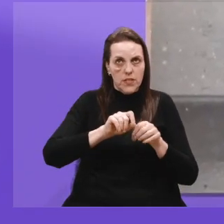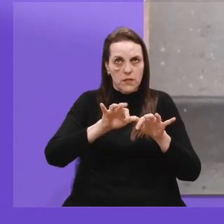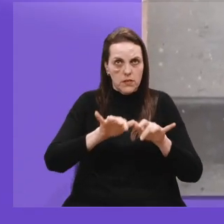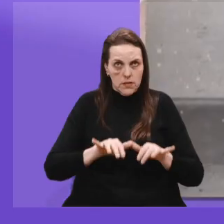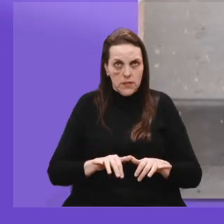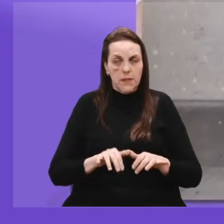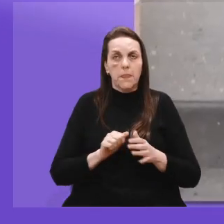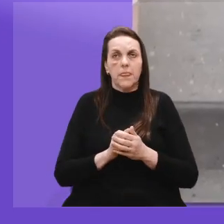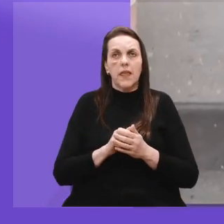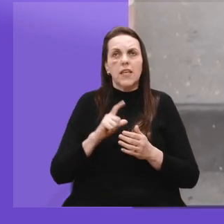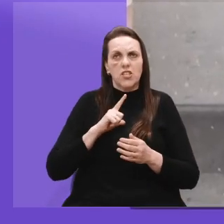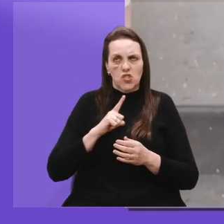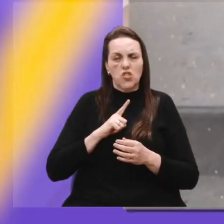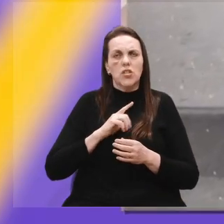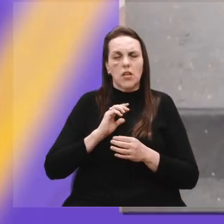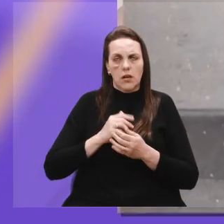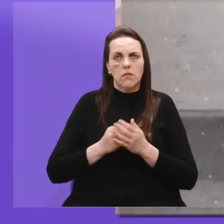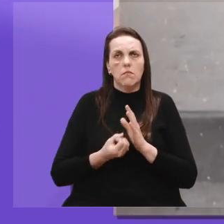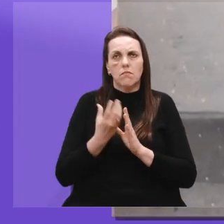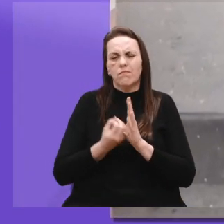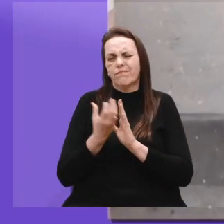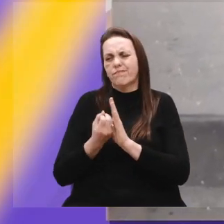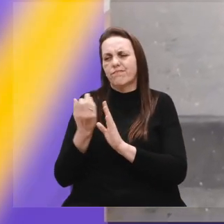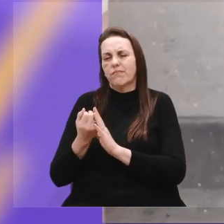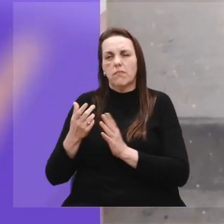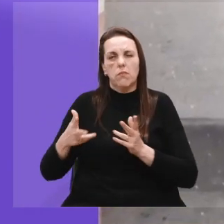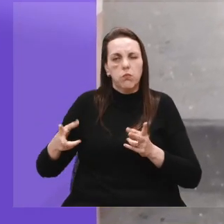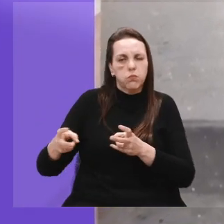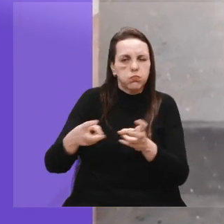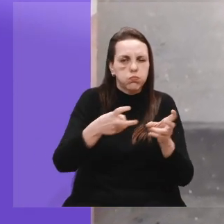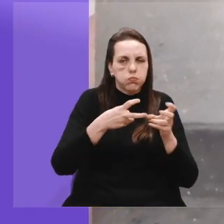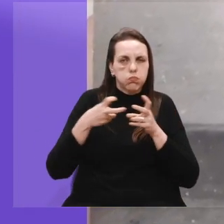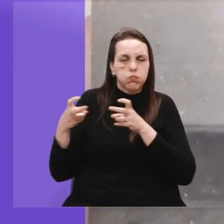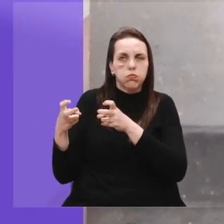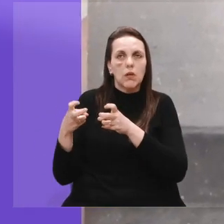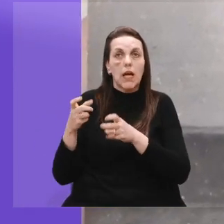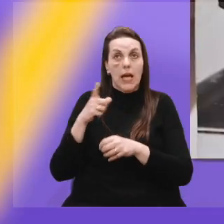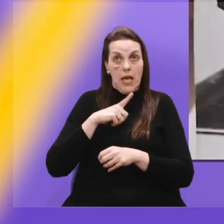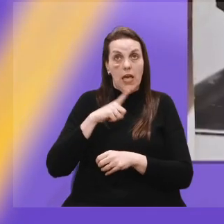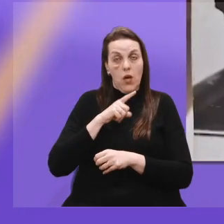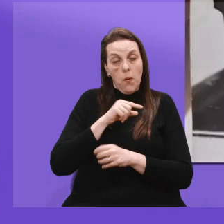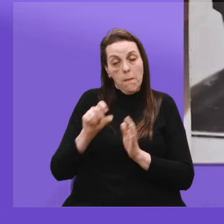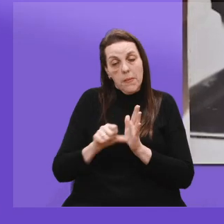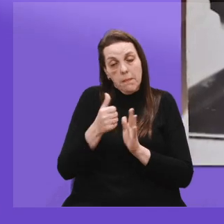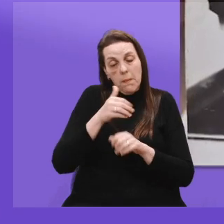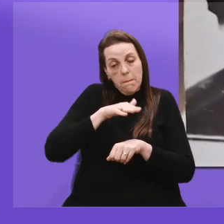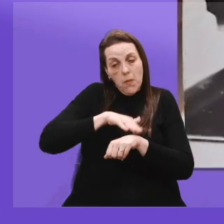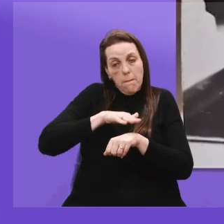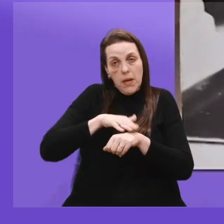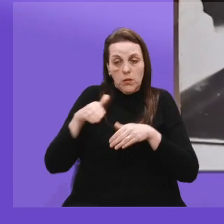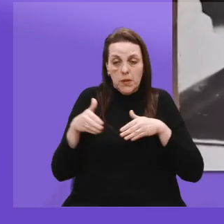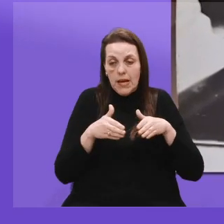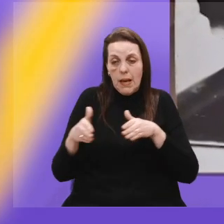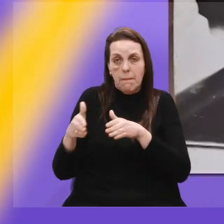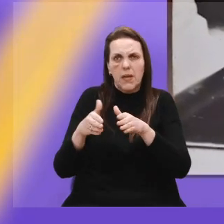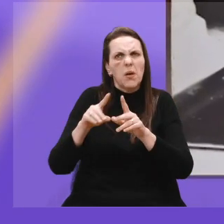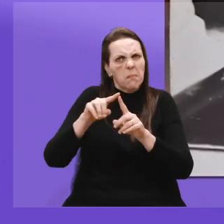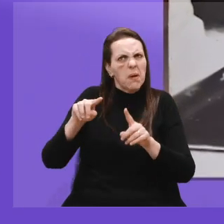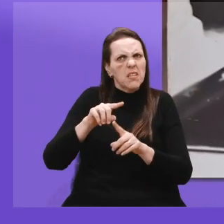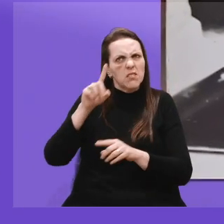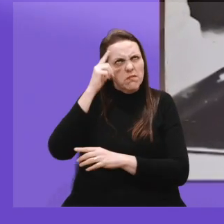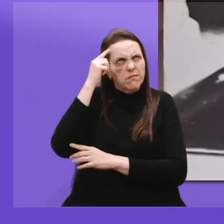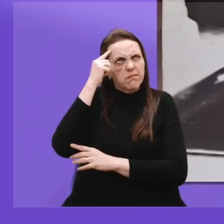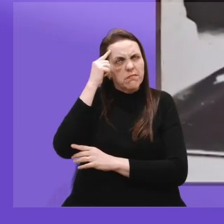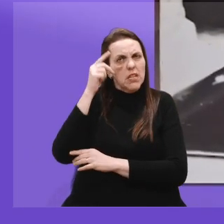tinha uma gama de fontes muito grandes para eu explorar. Então, eu optei nesse primeiro momento por esse caminho, mas